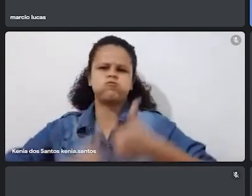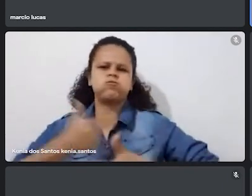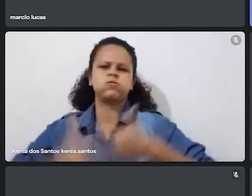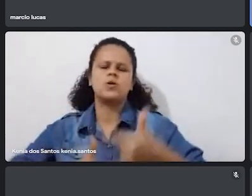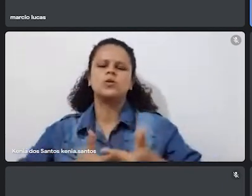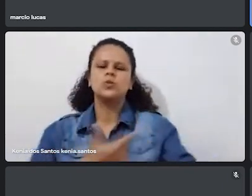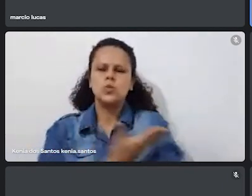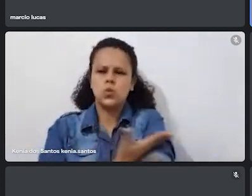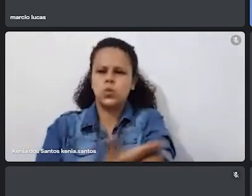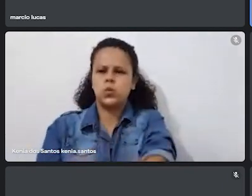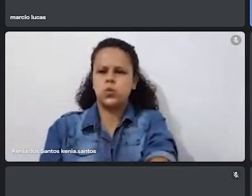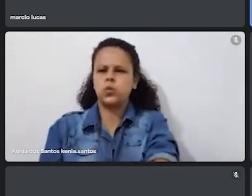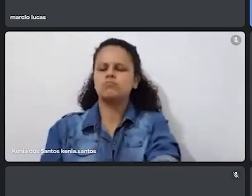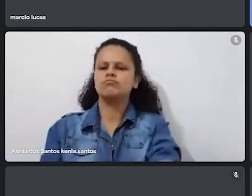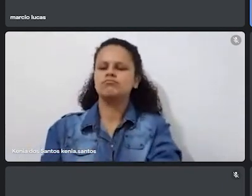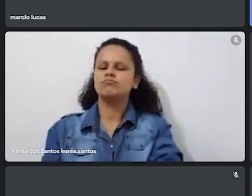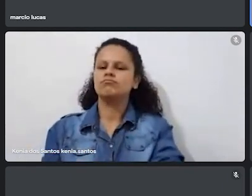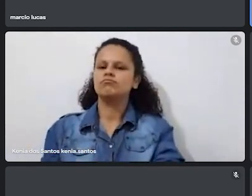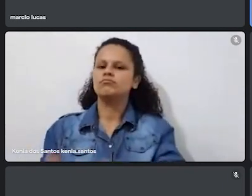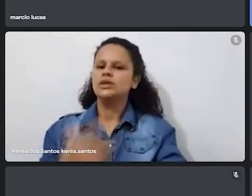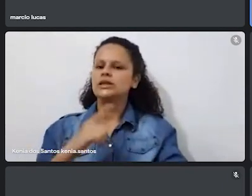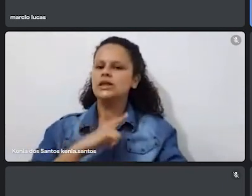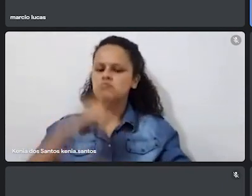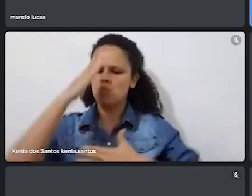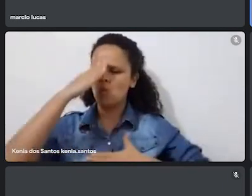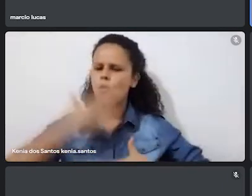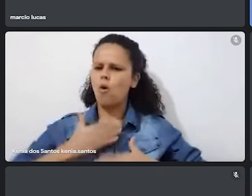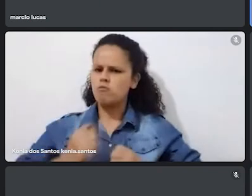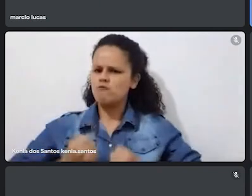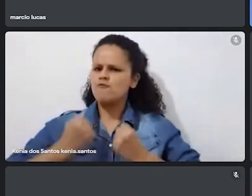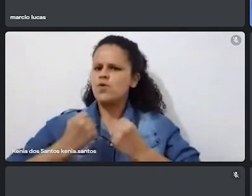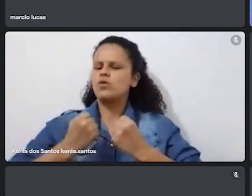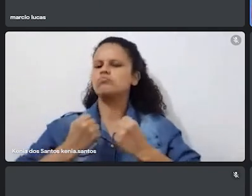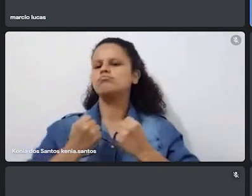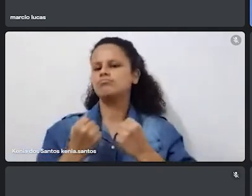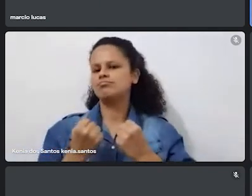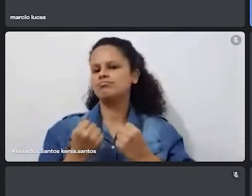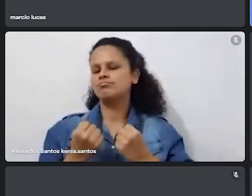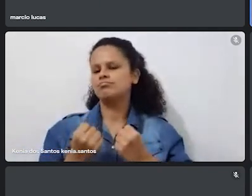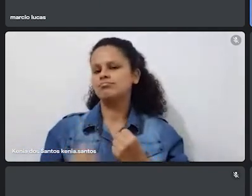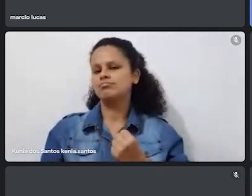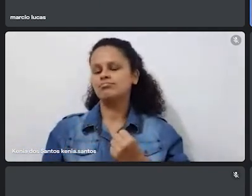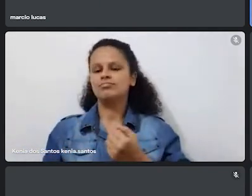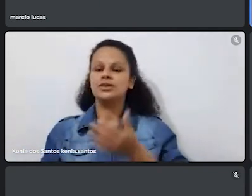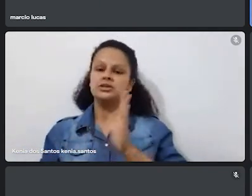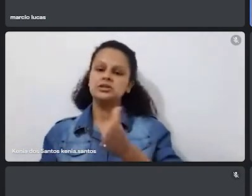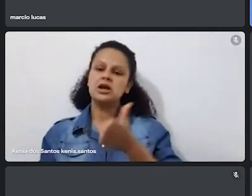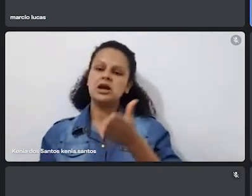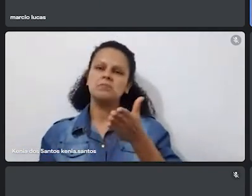o organismo bem resistente. Igual, por exemplo, já aconteceu trabalhar com